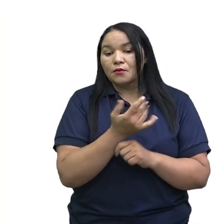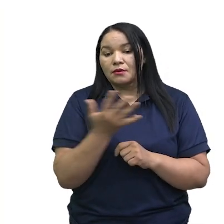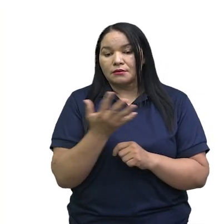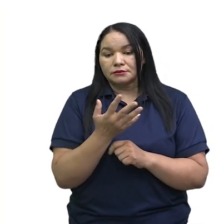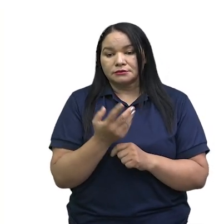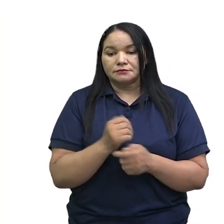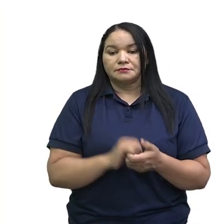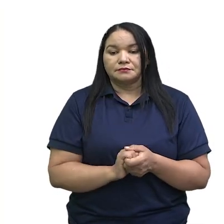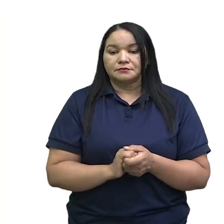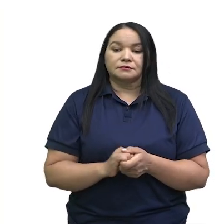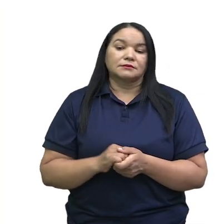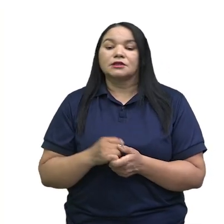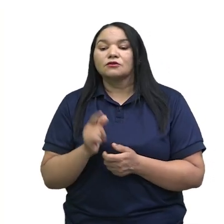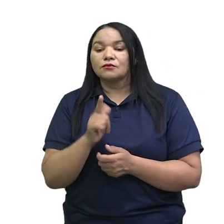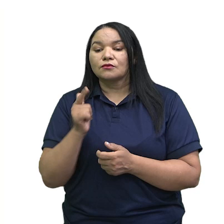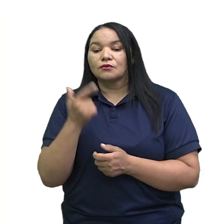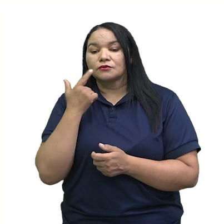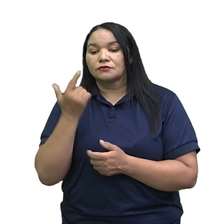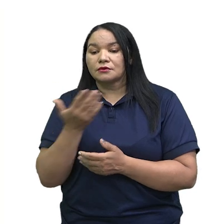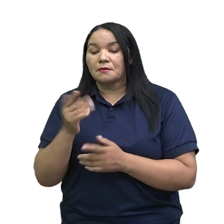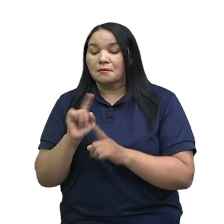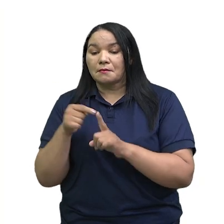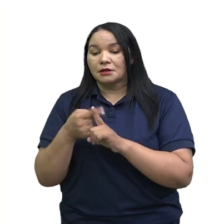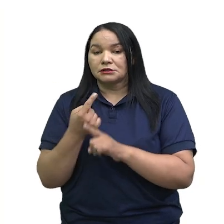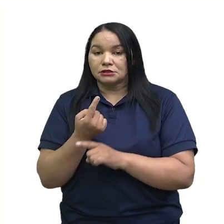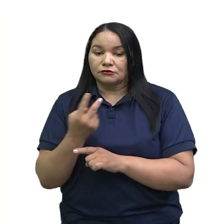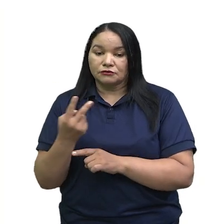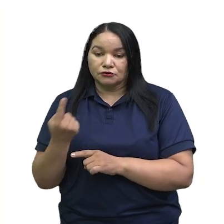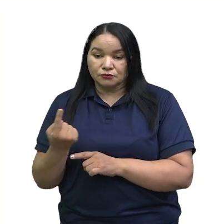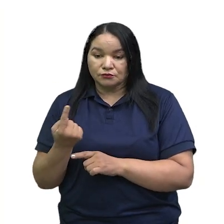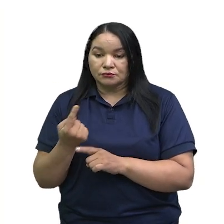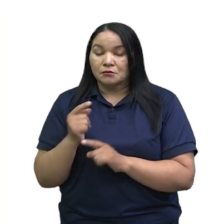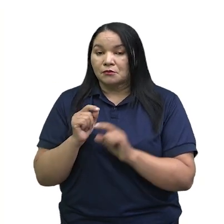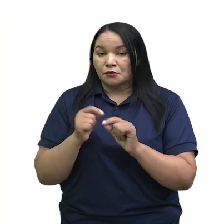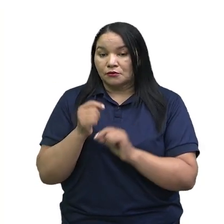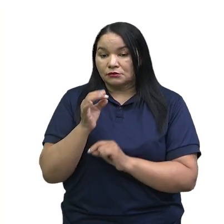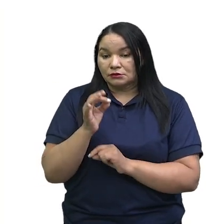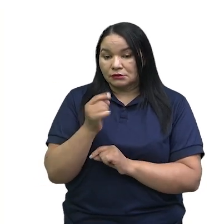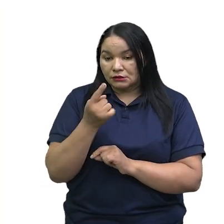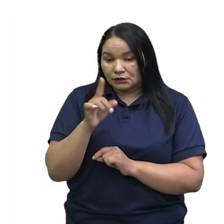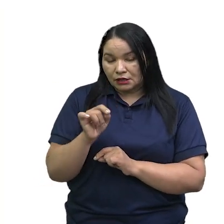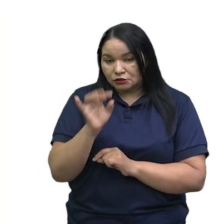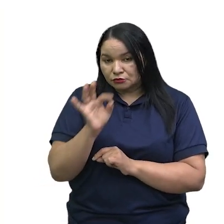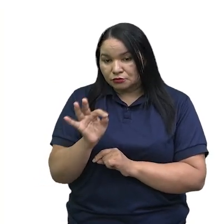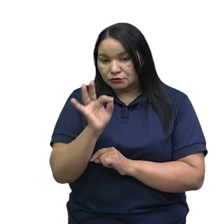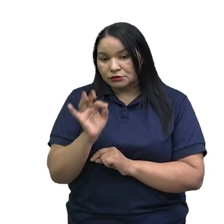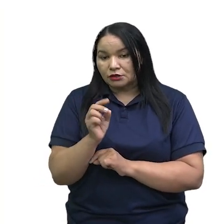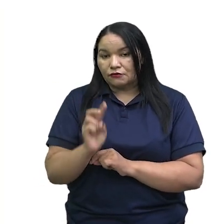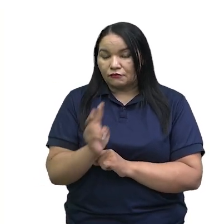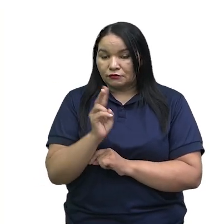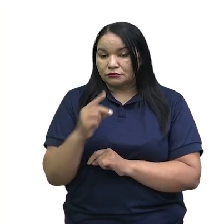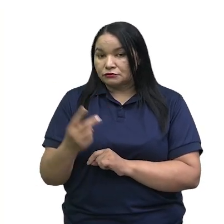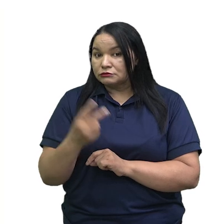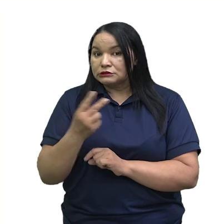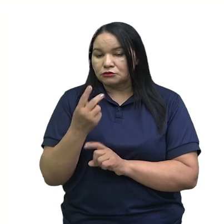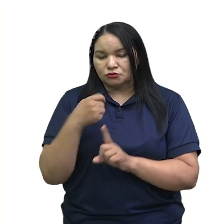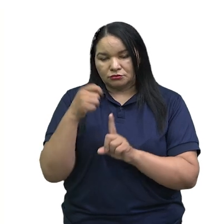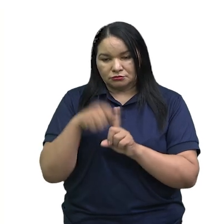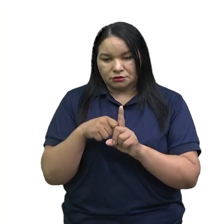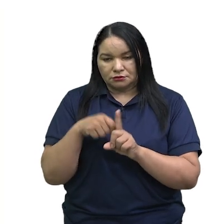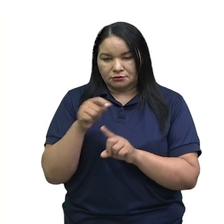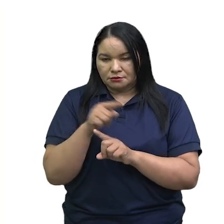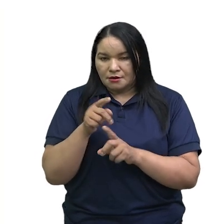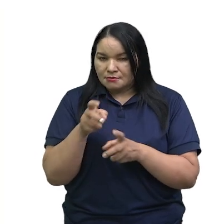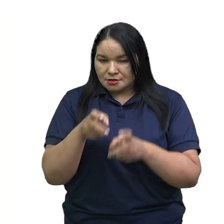esse valor mais 121, que são os 10% do valor do segundo mês. Ok? Então,